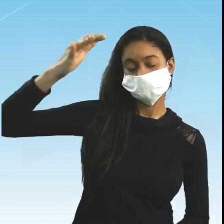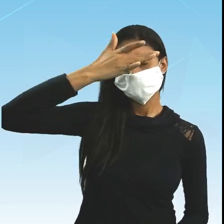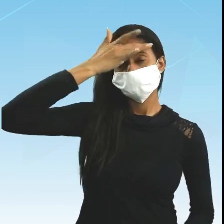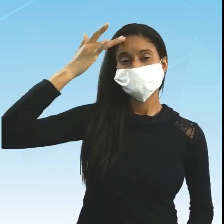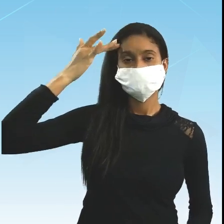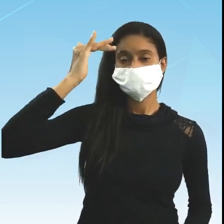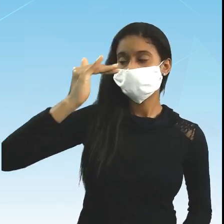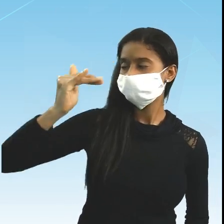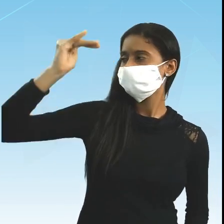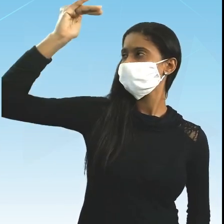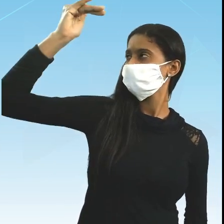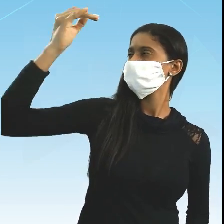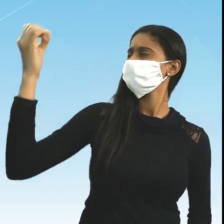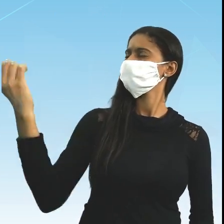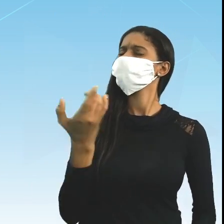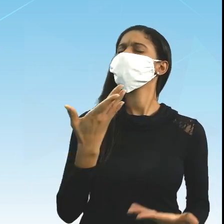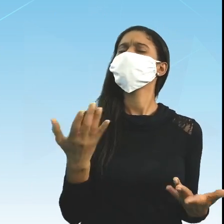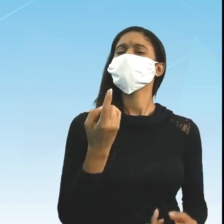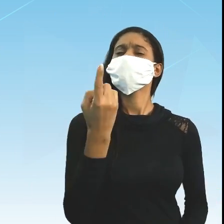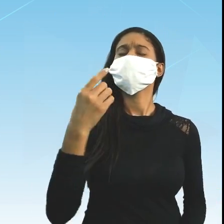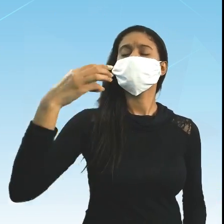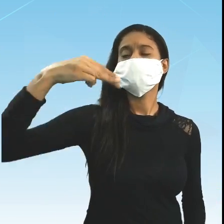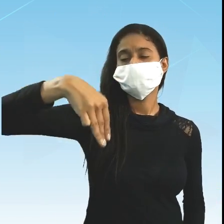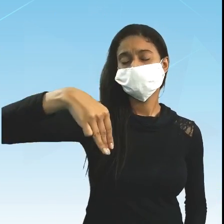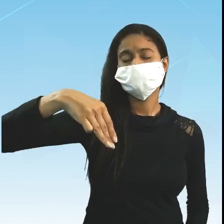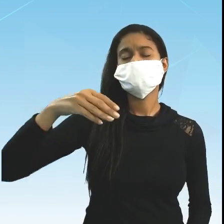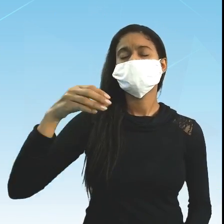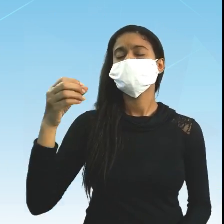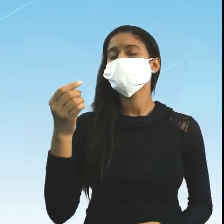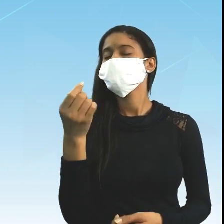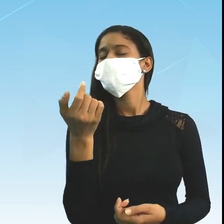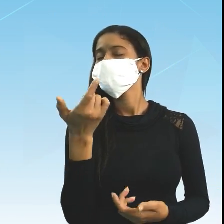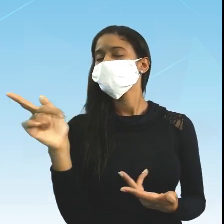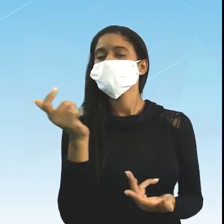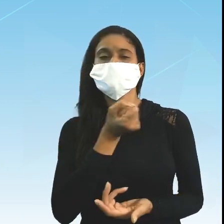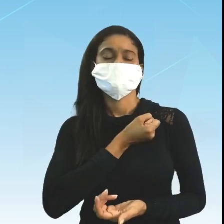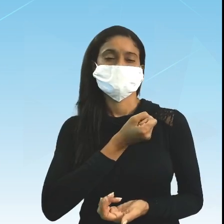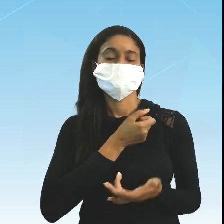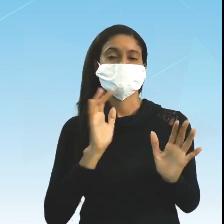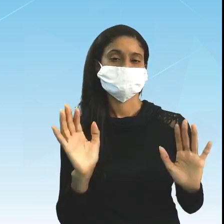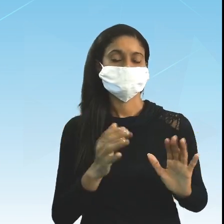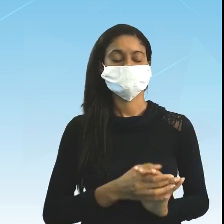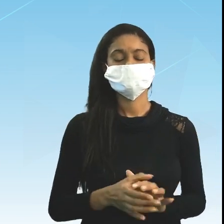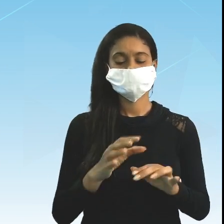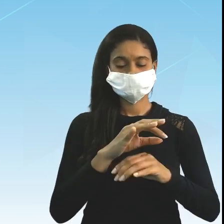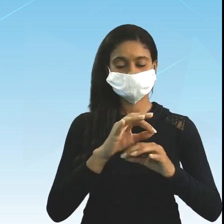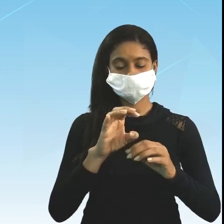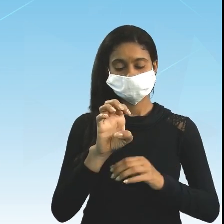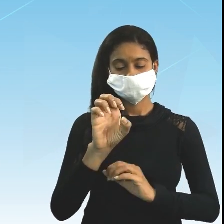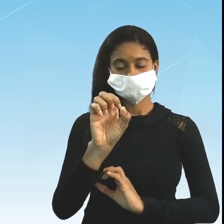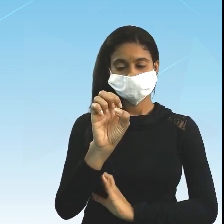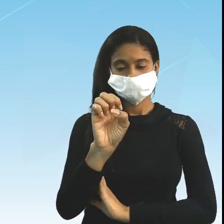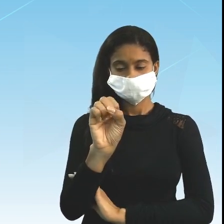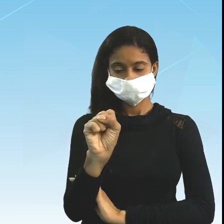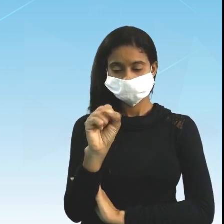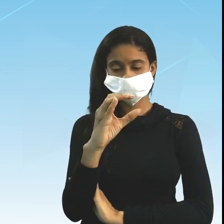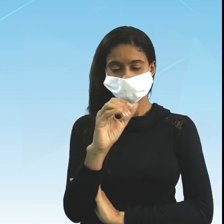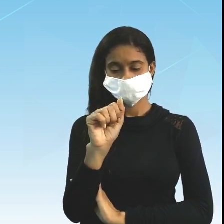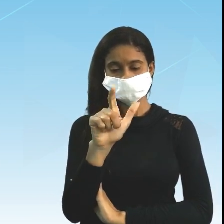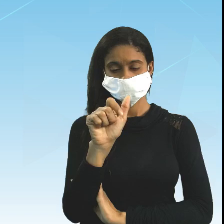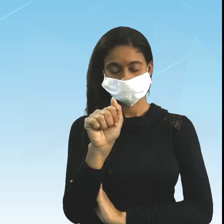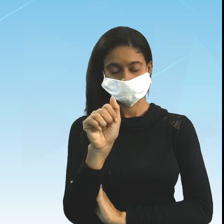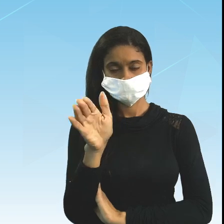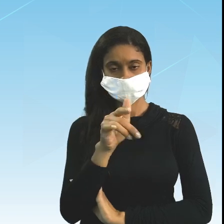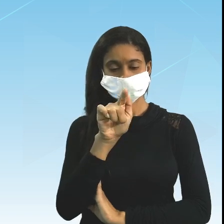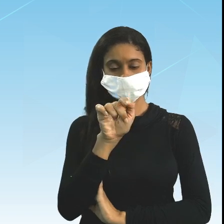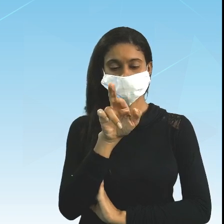pouco, 1 metro e sei quanto. Tá aí por número. Chama escala gráfica e a escala numérica. Então, bora lá. Essa a